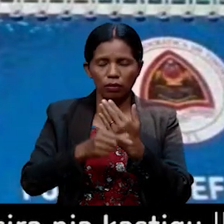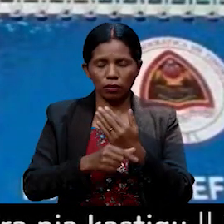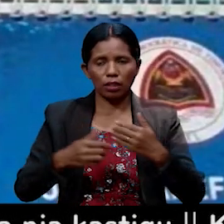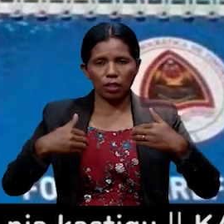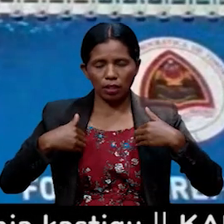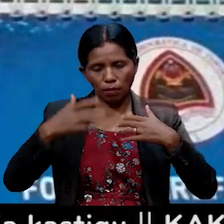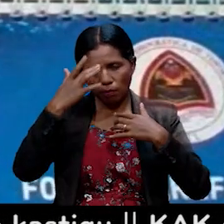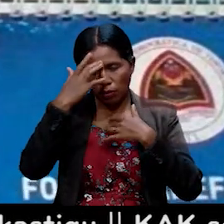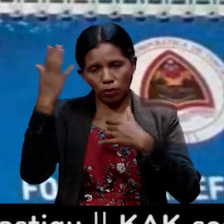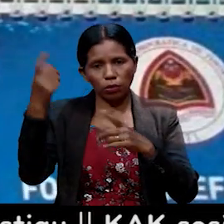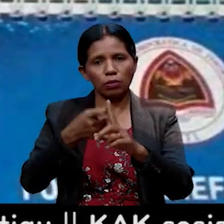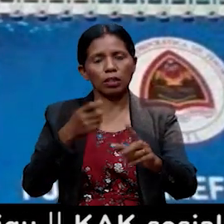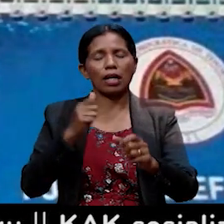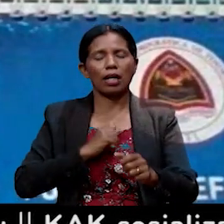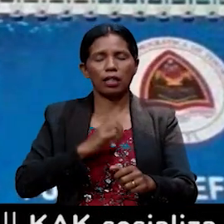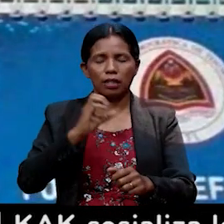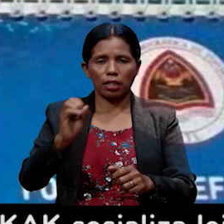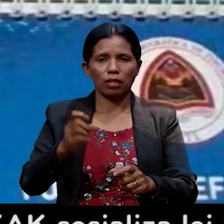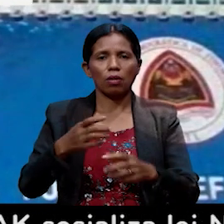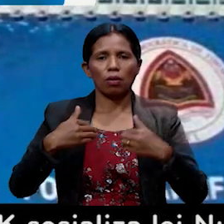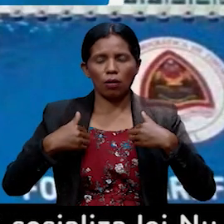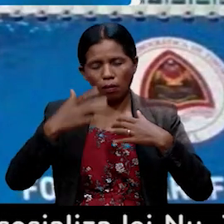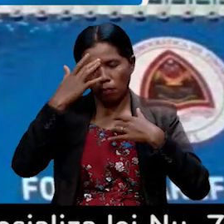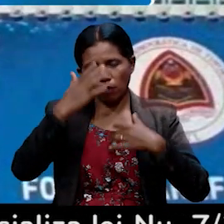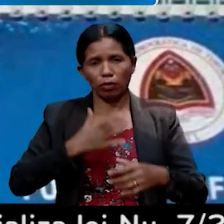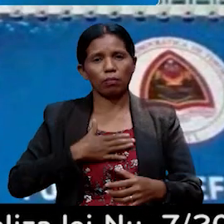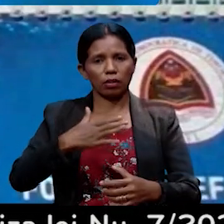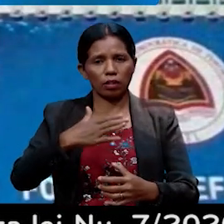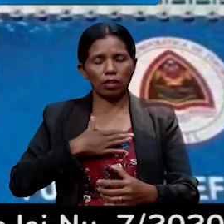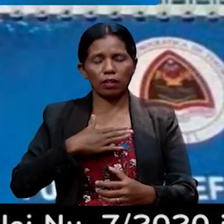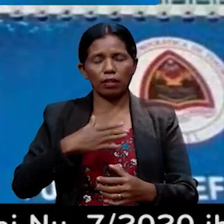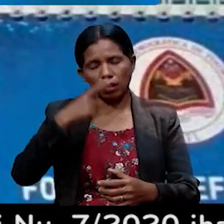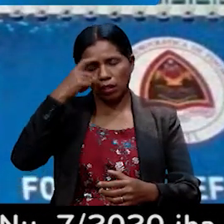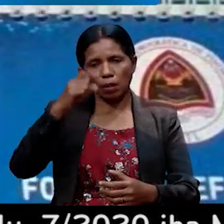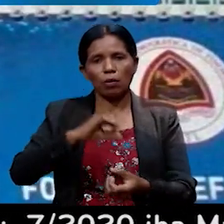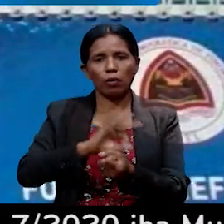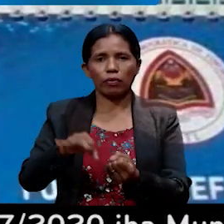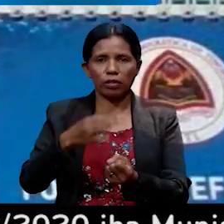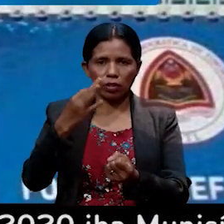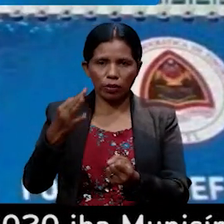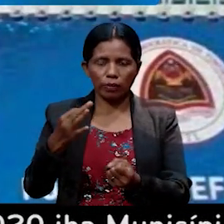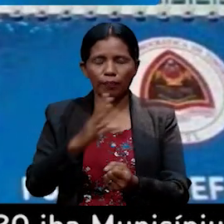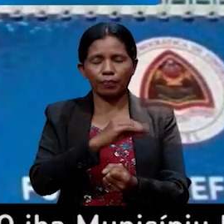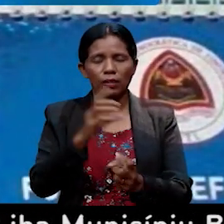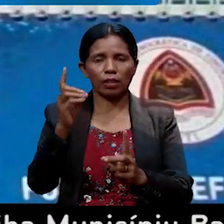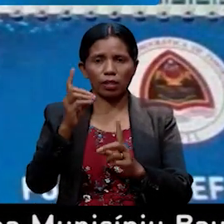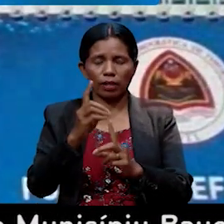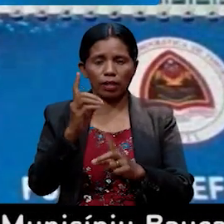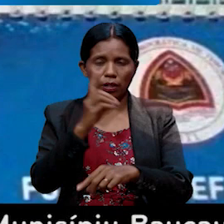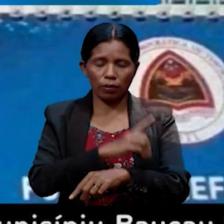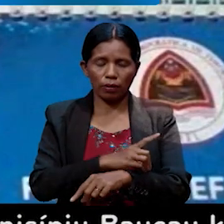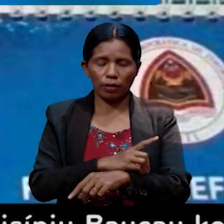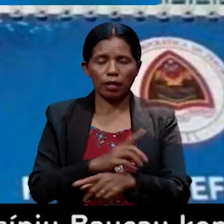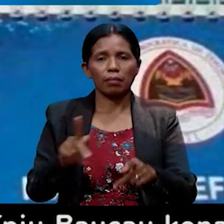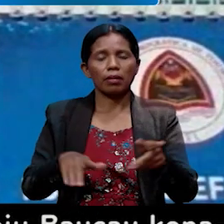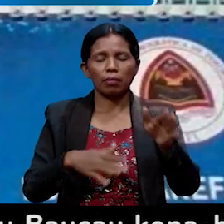iha Ainaro ho sindroma insuficiência respiratória aguda, tamba COVID-19. Iha loron ne kedas matebian